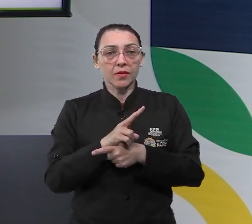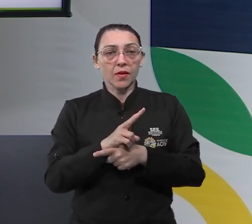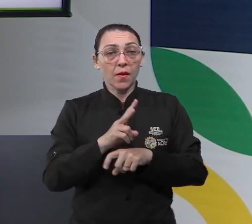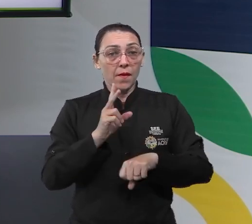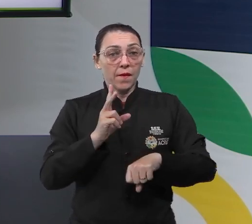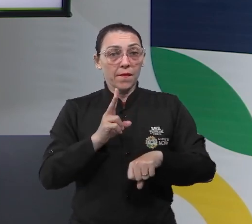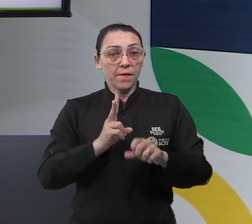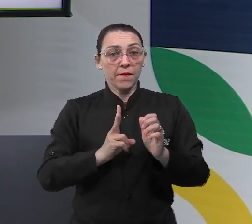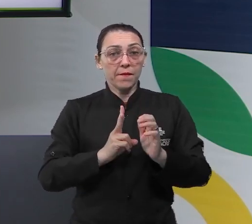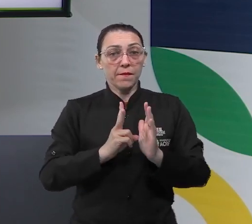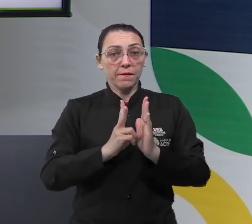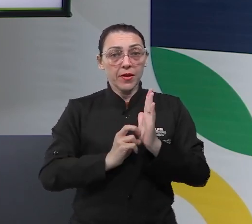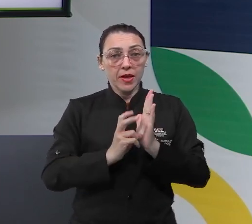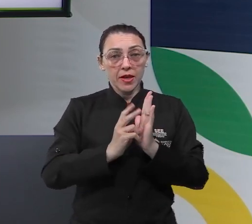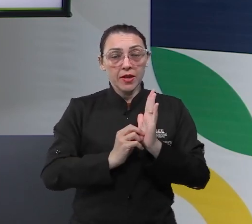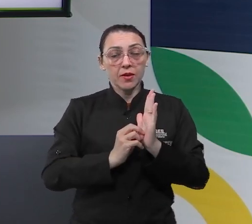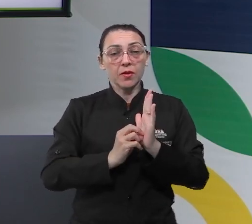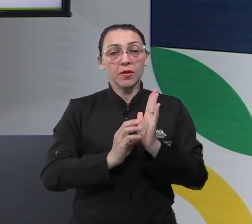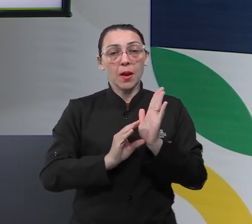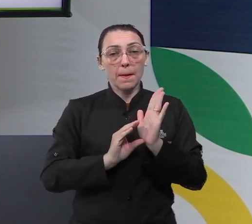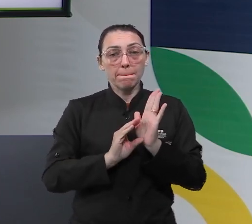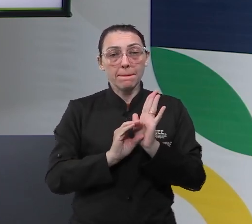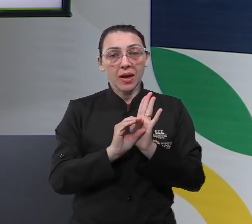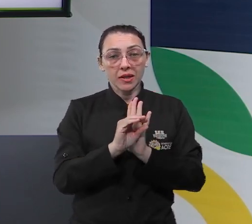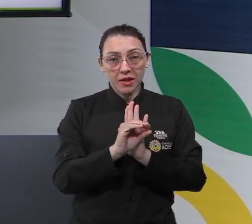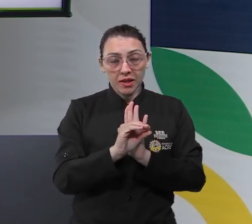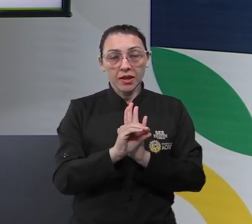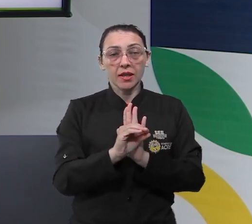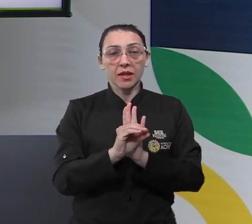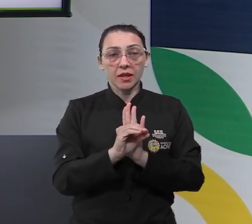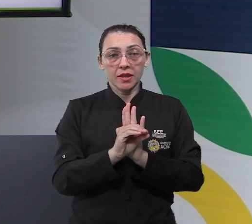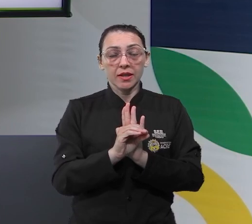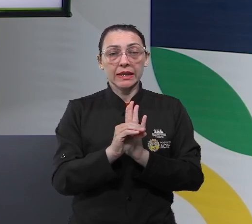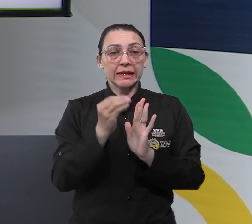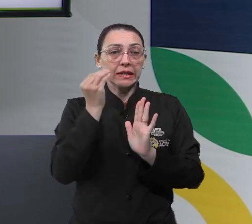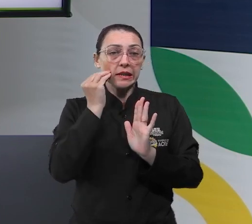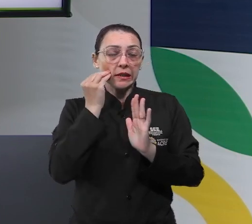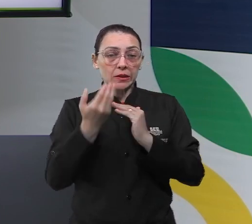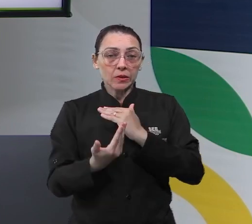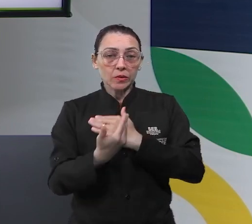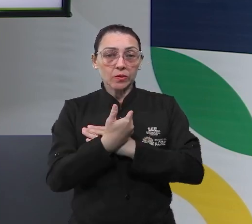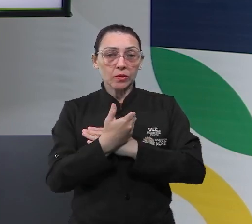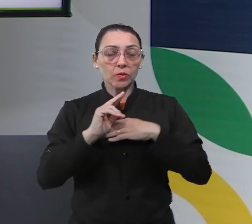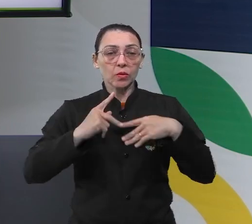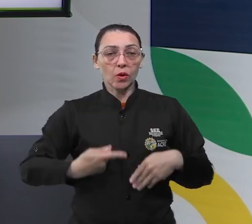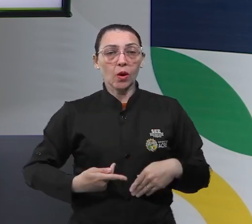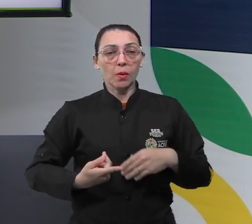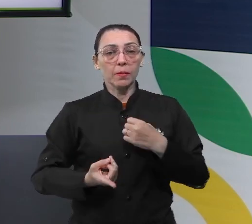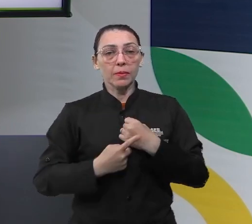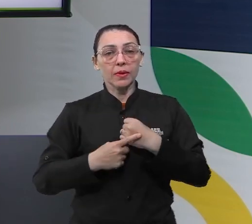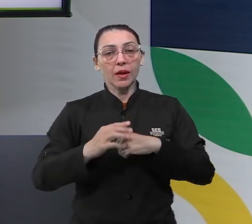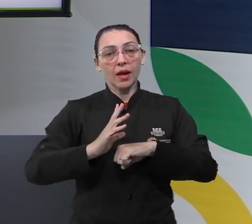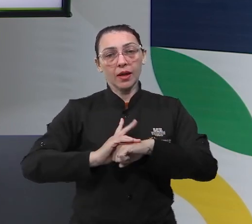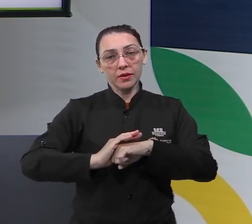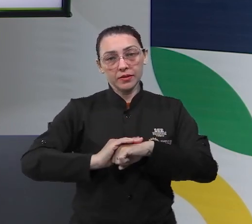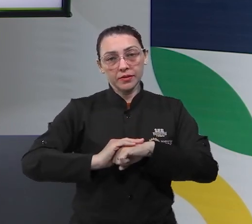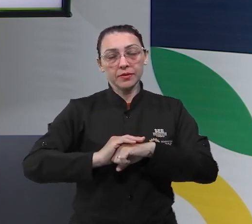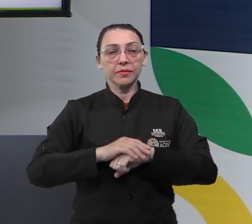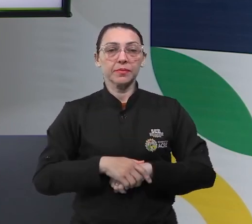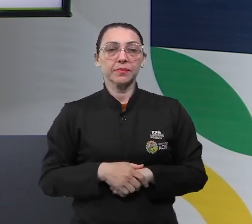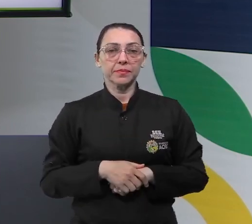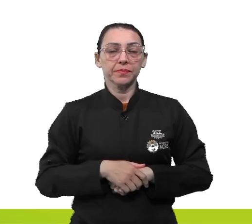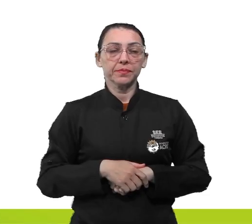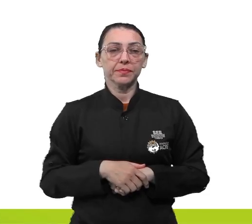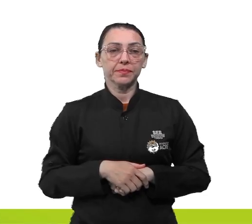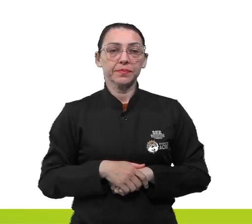vírus, bactéria, agentes invasores que estão tentando entrar no seu corpo. Quem entra são leucócitos,